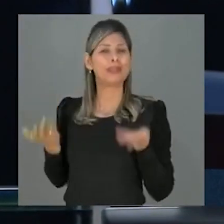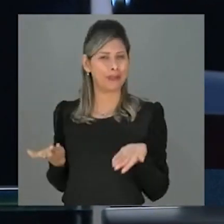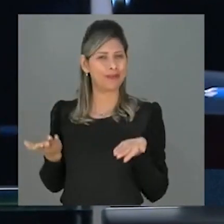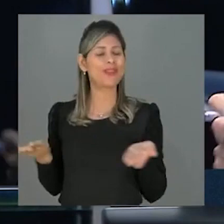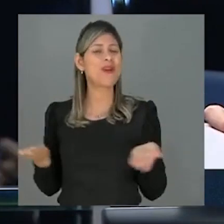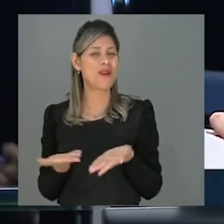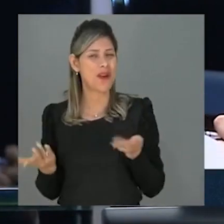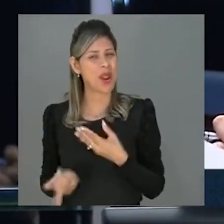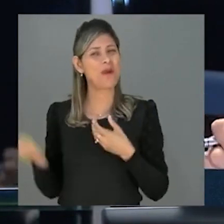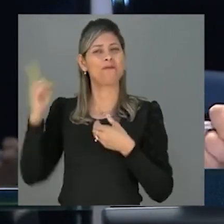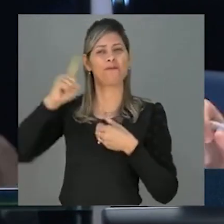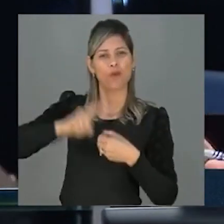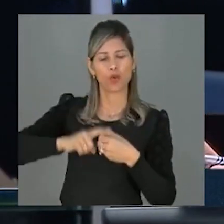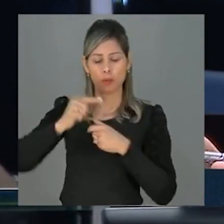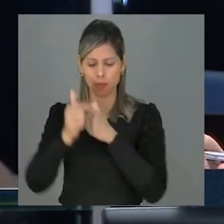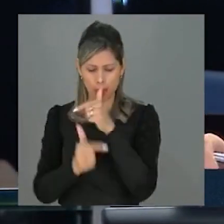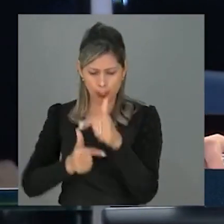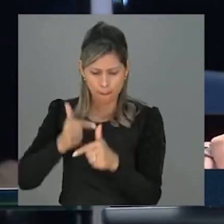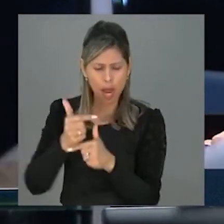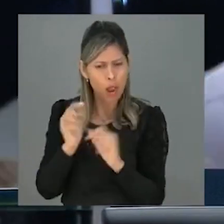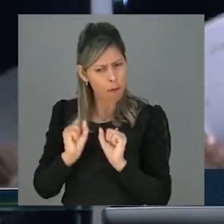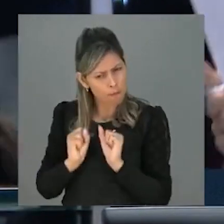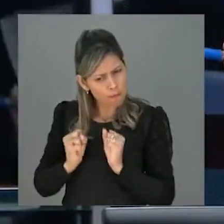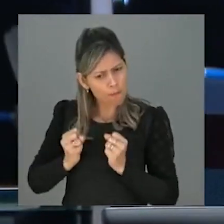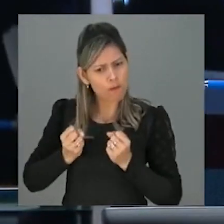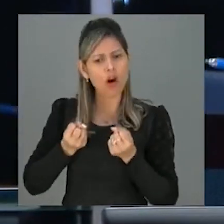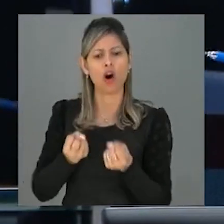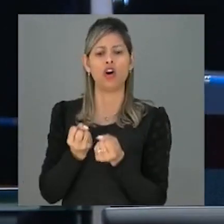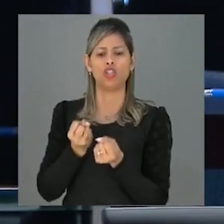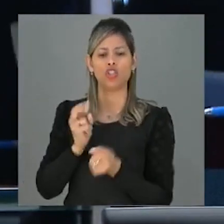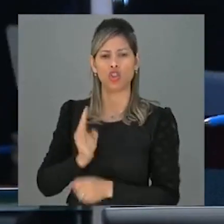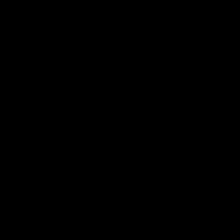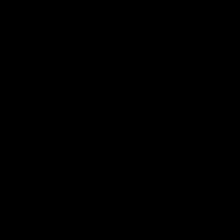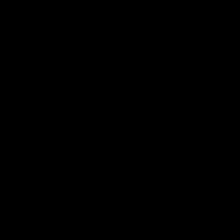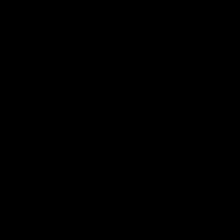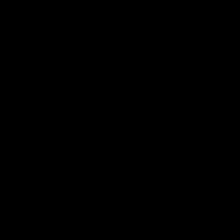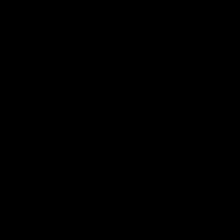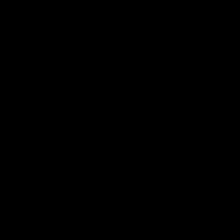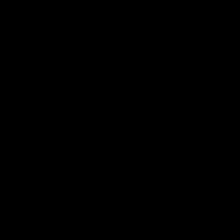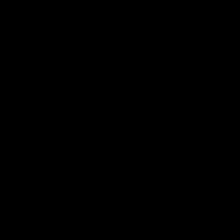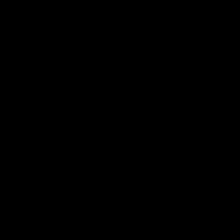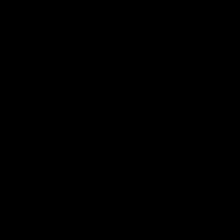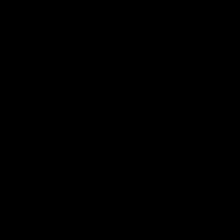Seguimos trabalhando firmes no Senado Federal.